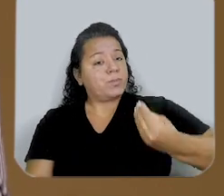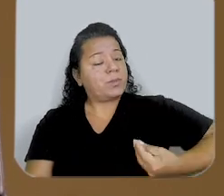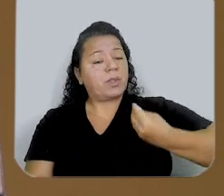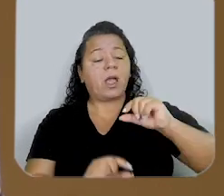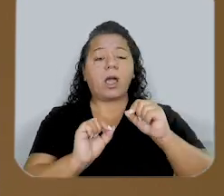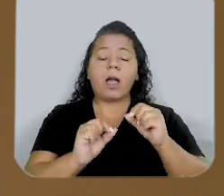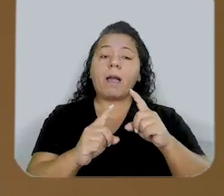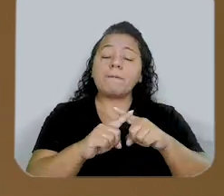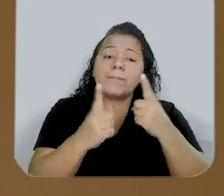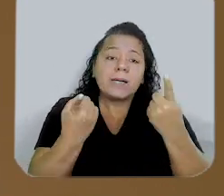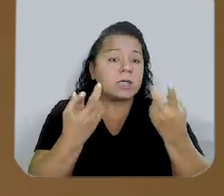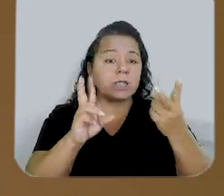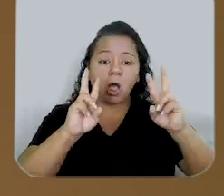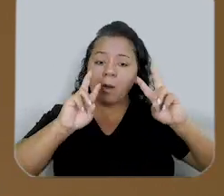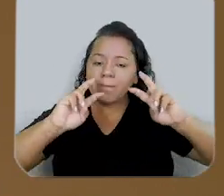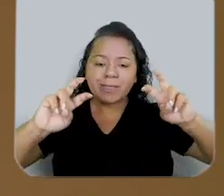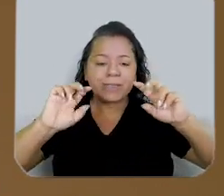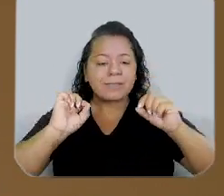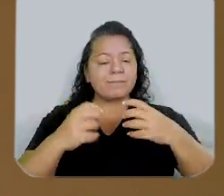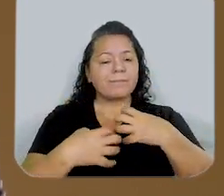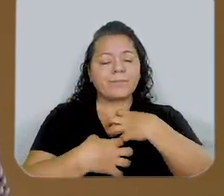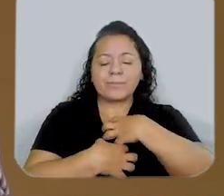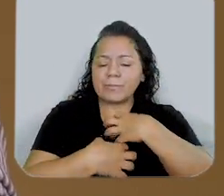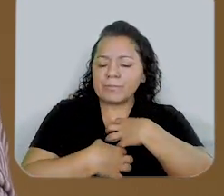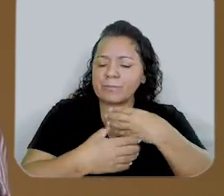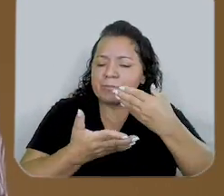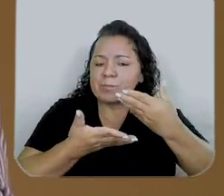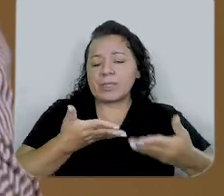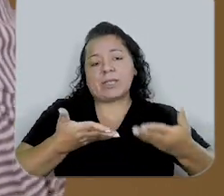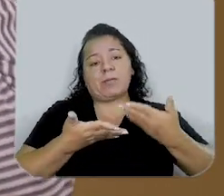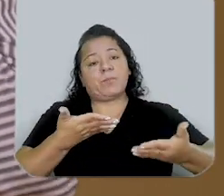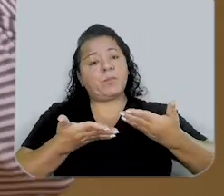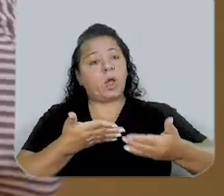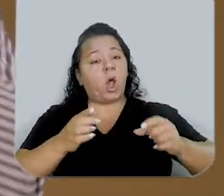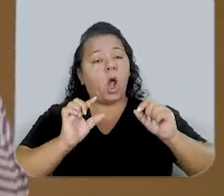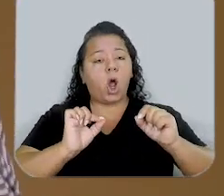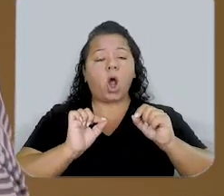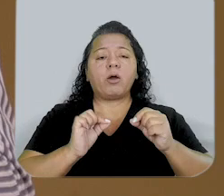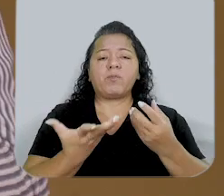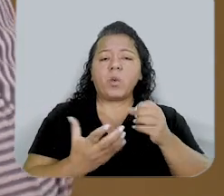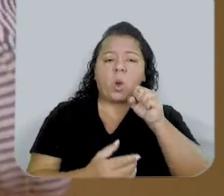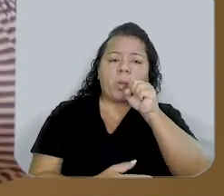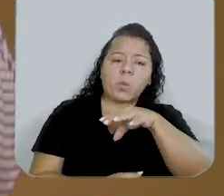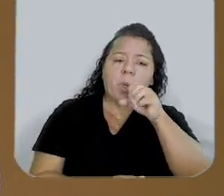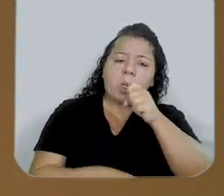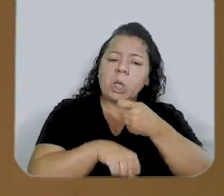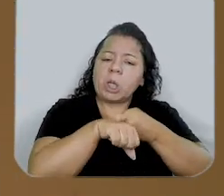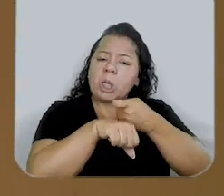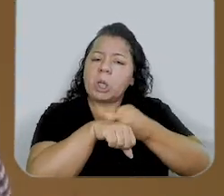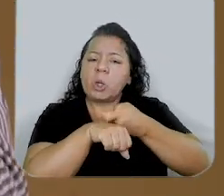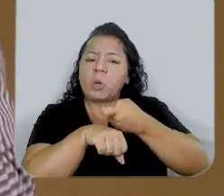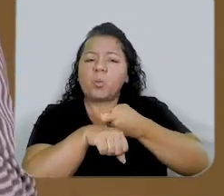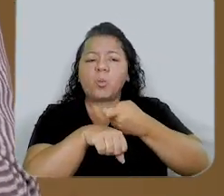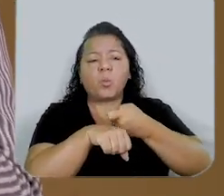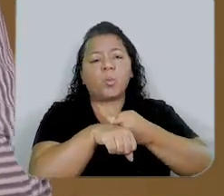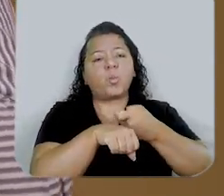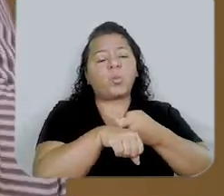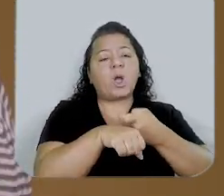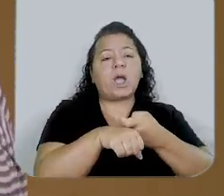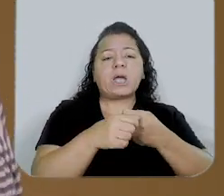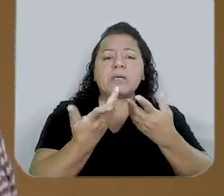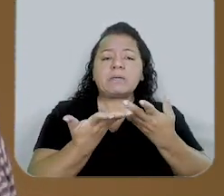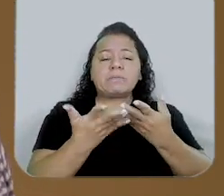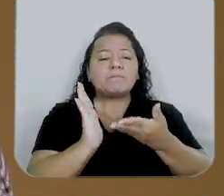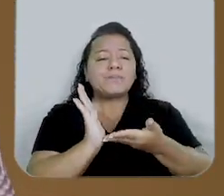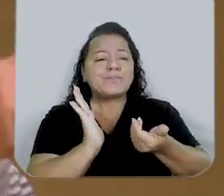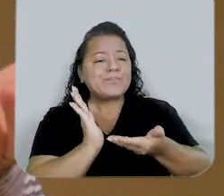gente não percebe, perdemos a sensibilidade, aquilo que você falou ainda há pouco, né? Nos embrutecemos, nos endurecemos, né? E